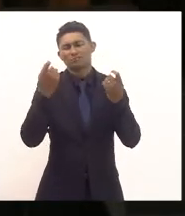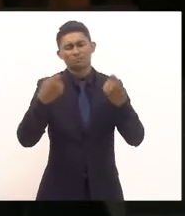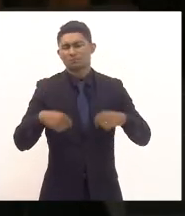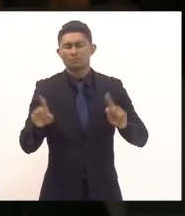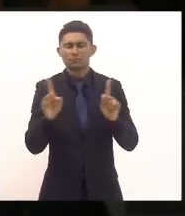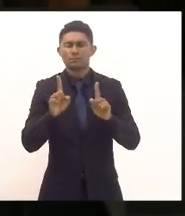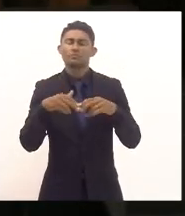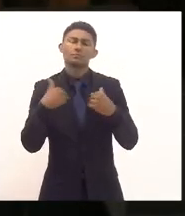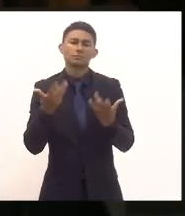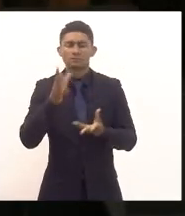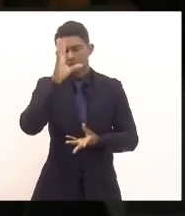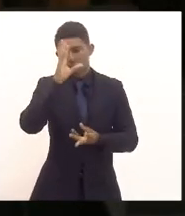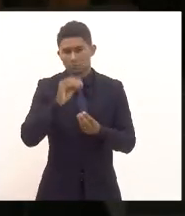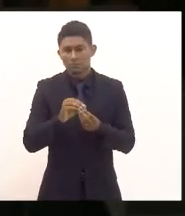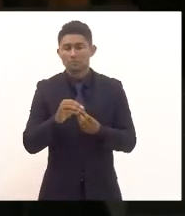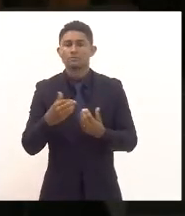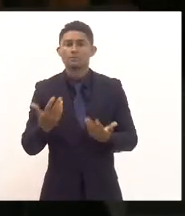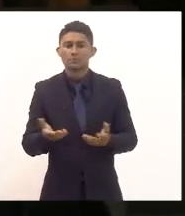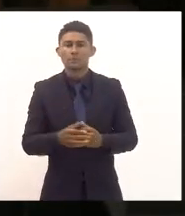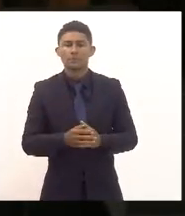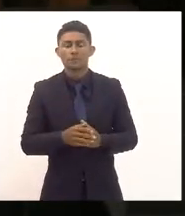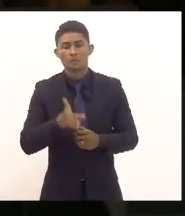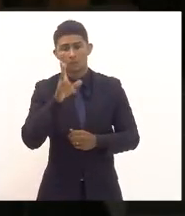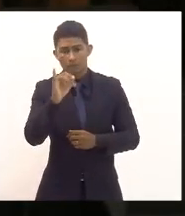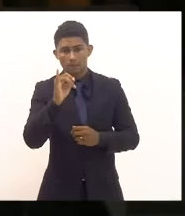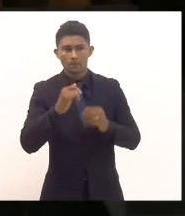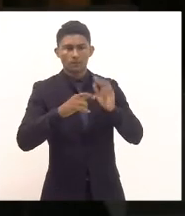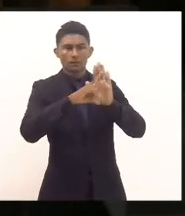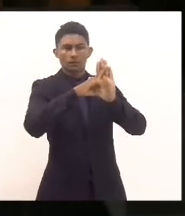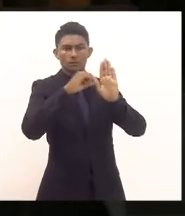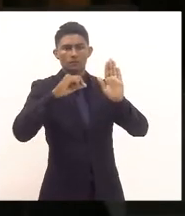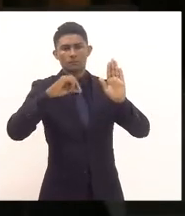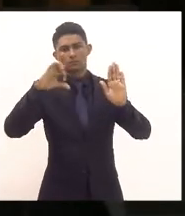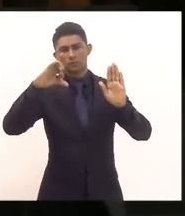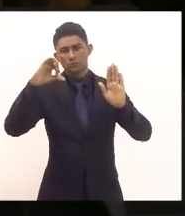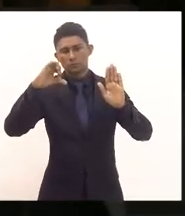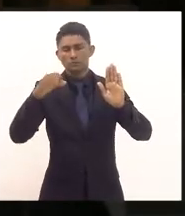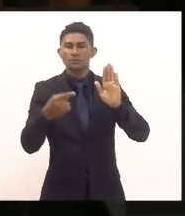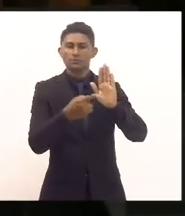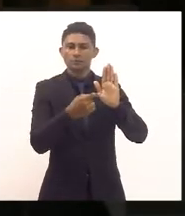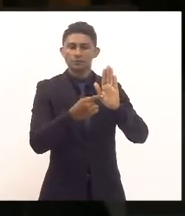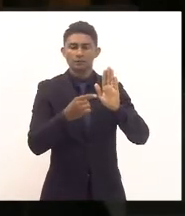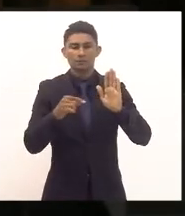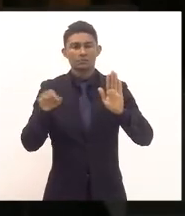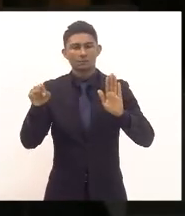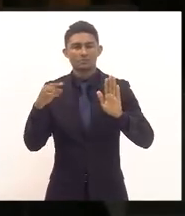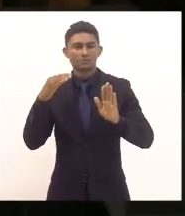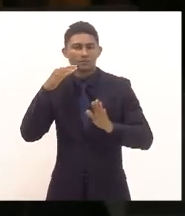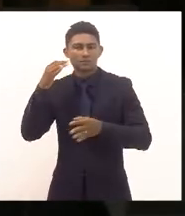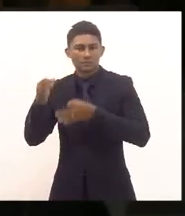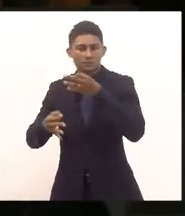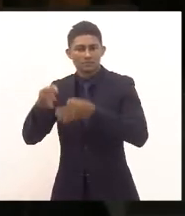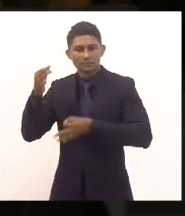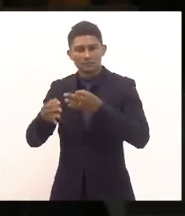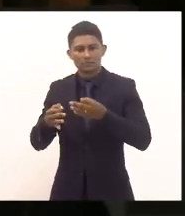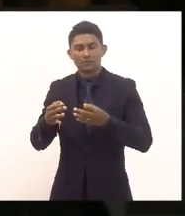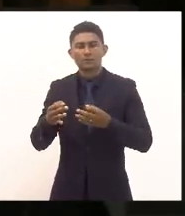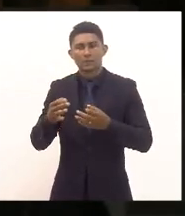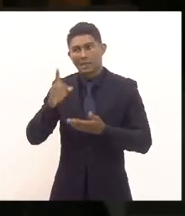de consequência se ele está está confrontando decisão do STJ no tema